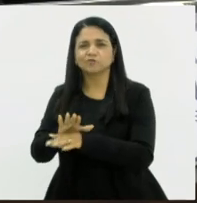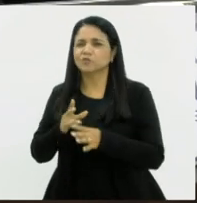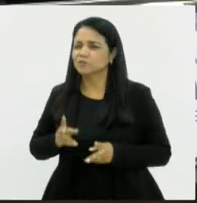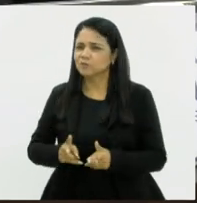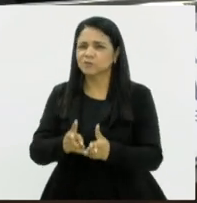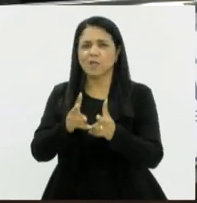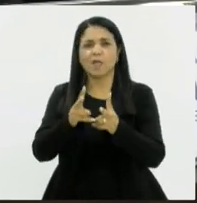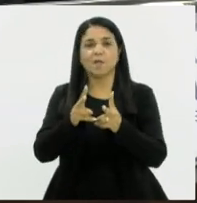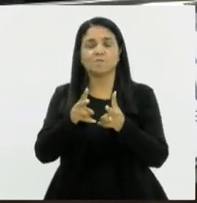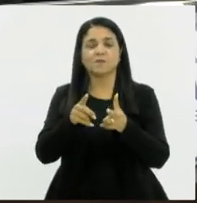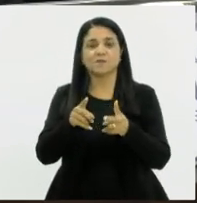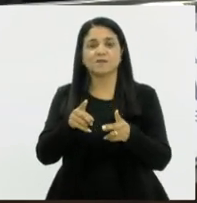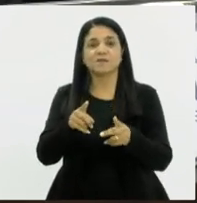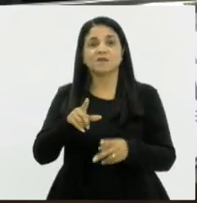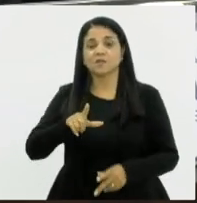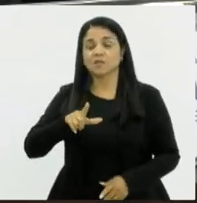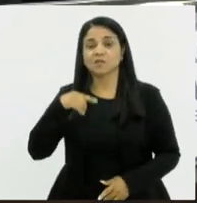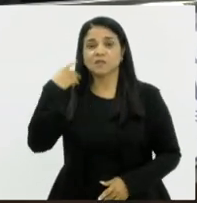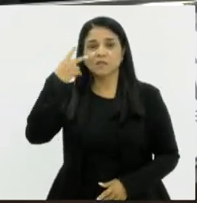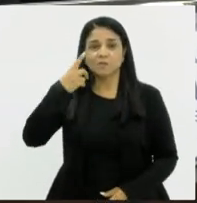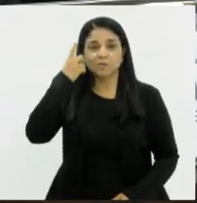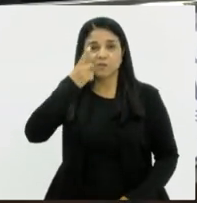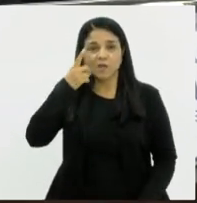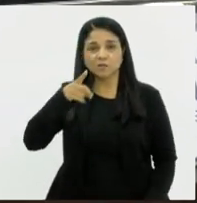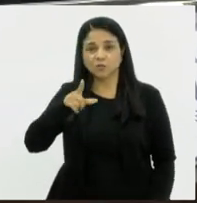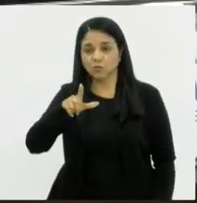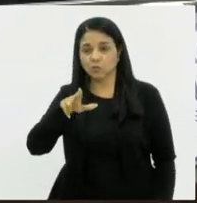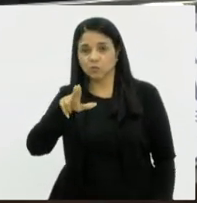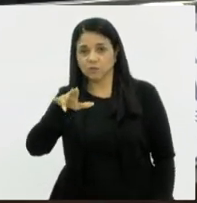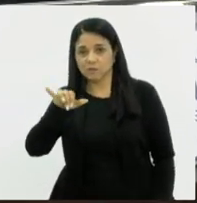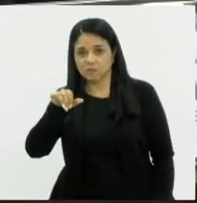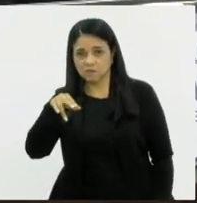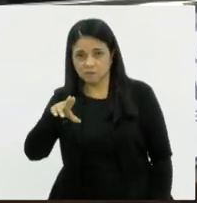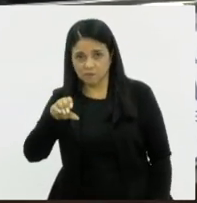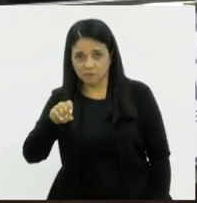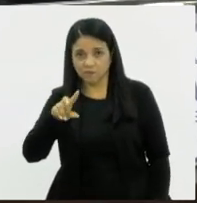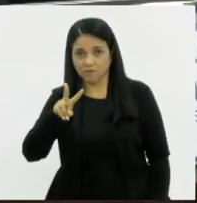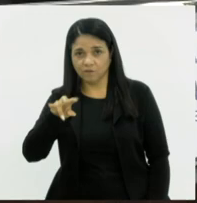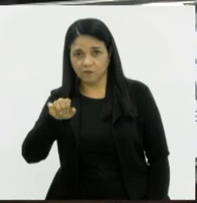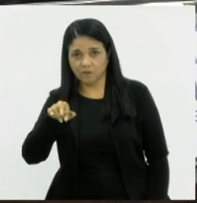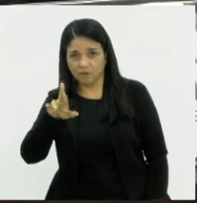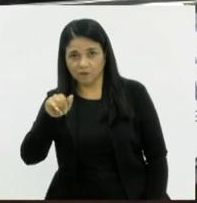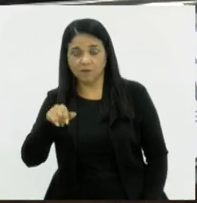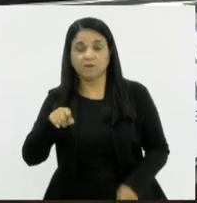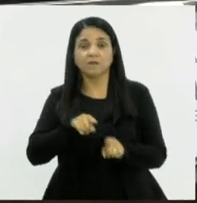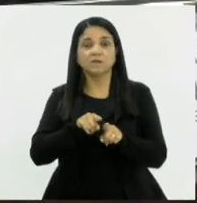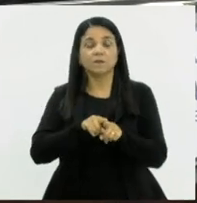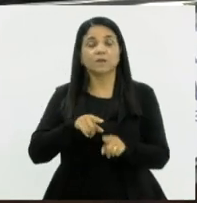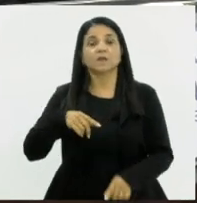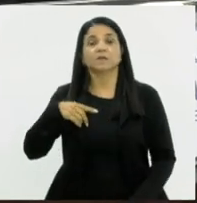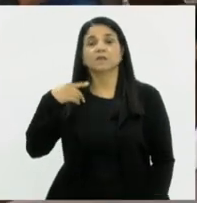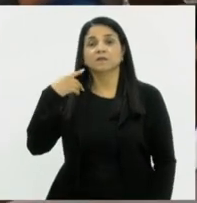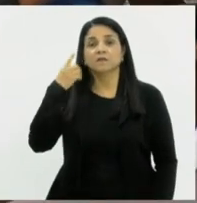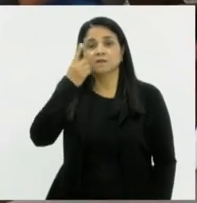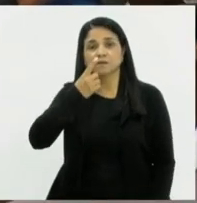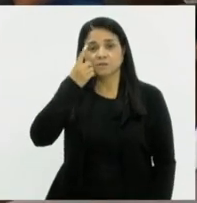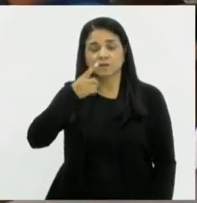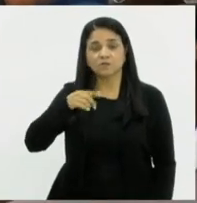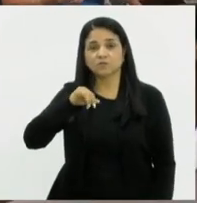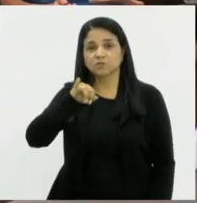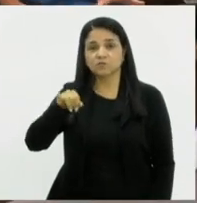que é o deputado Luciano Vieira, deputado federal, e o deputado Juninho Pneu.